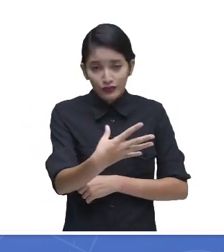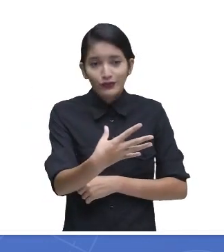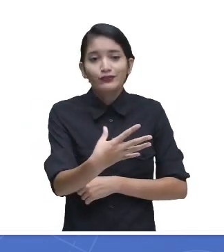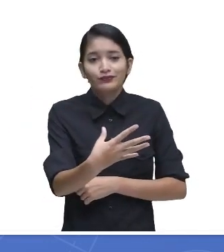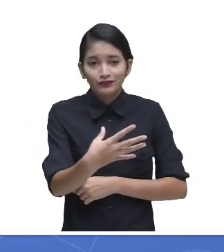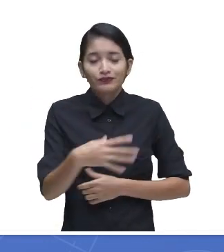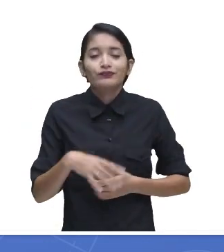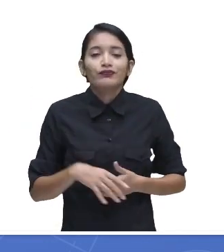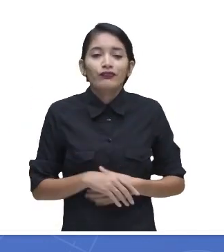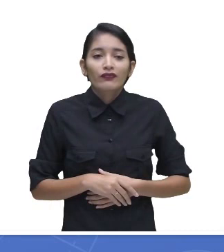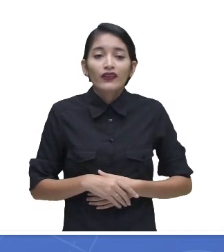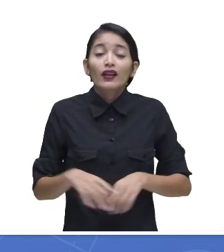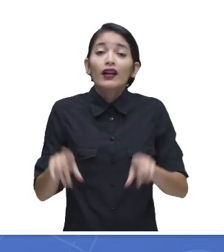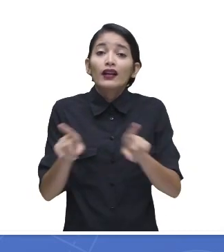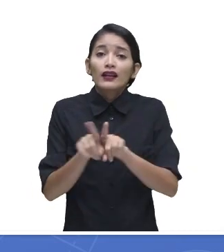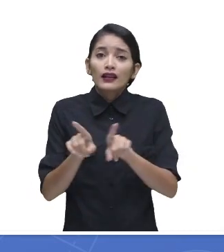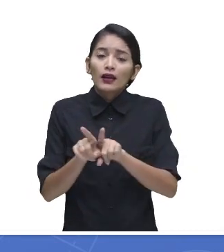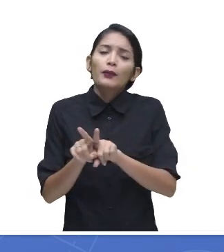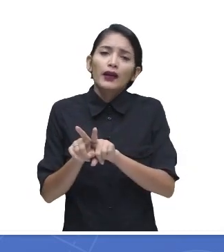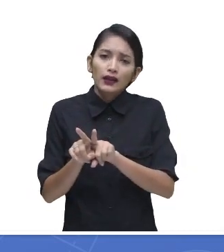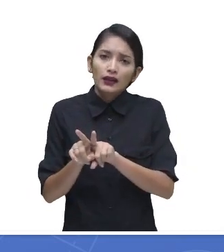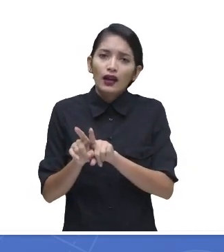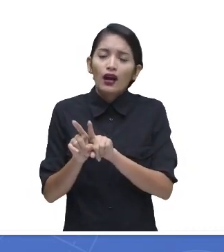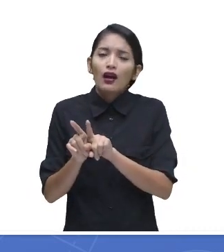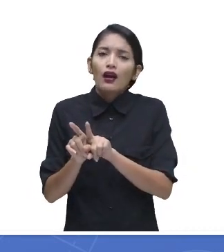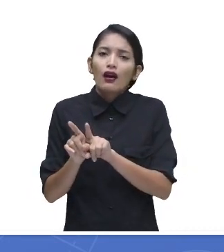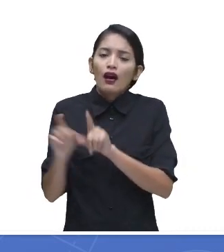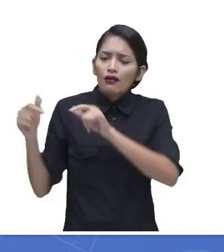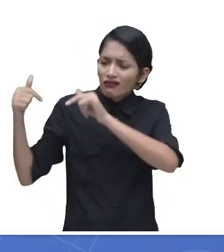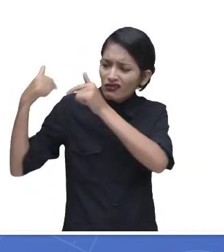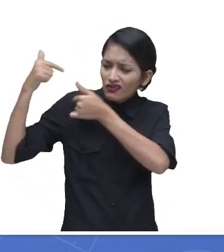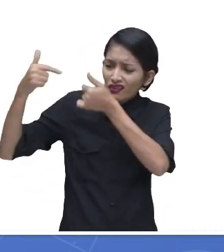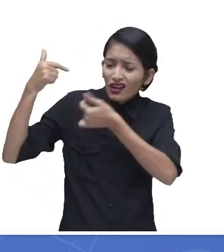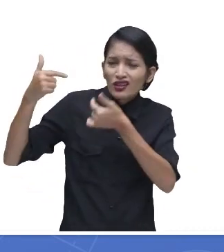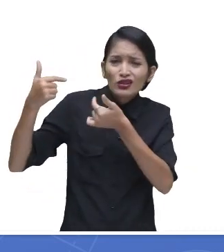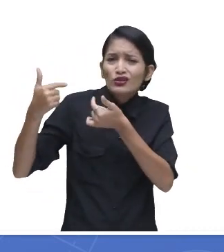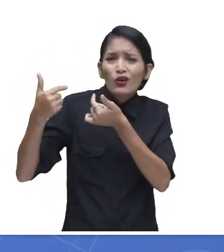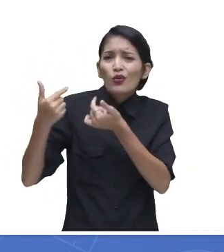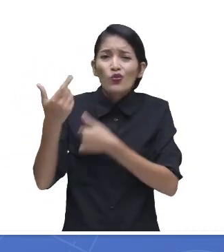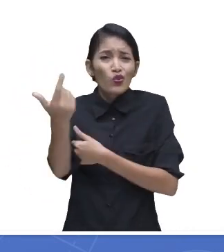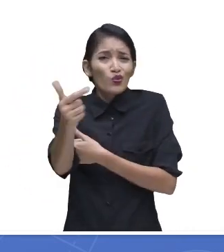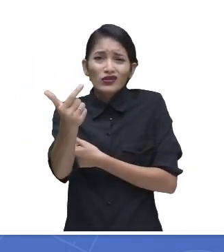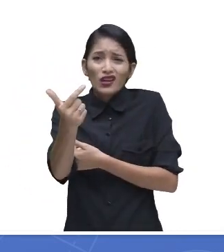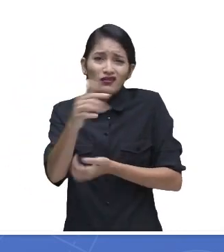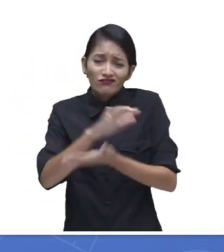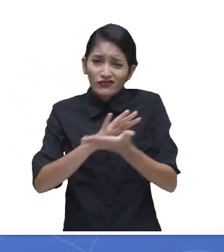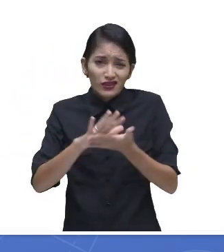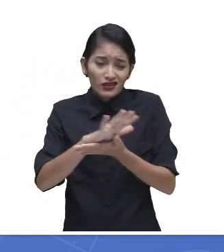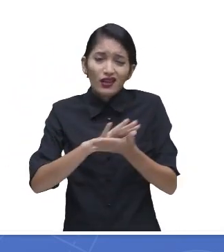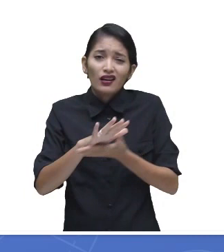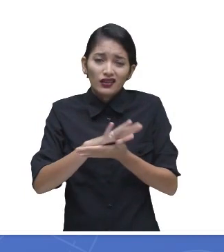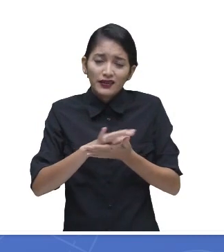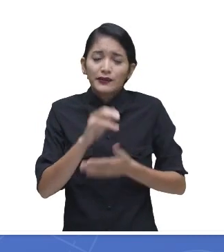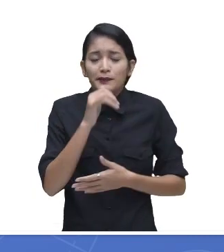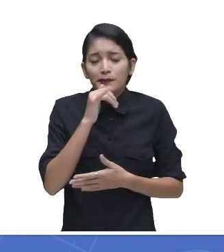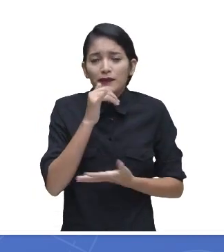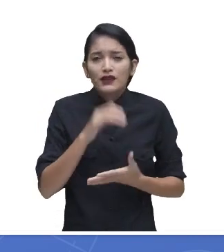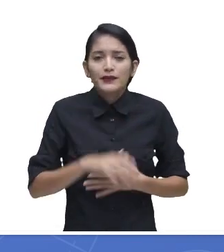novo, ela pode estar relacionada ao quê? A ruptura com a tradição. Por isso que às vezes